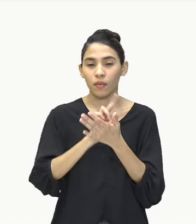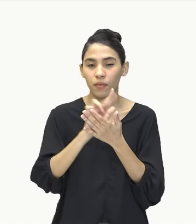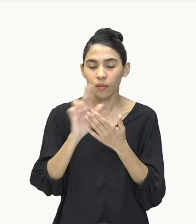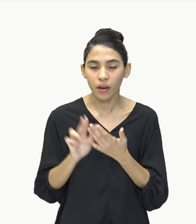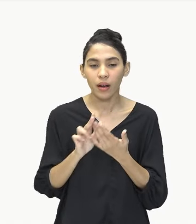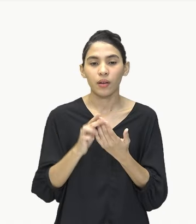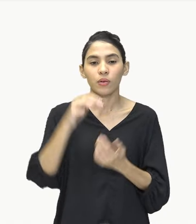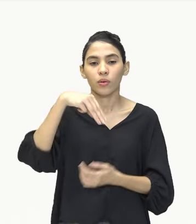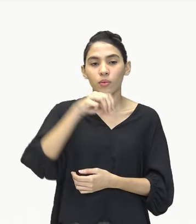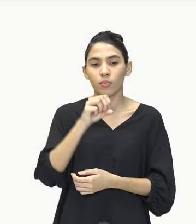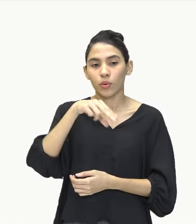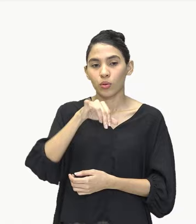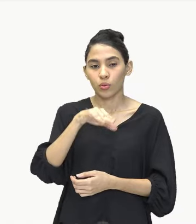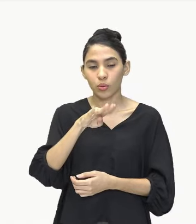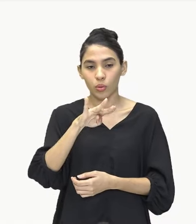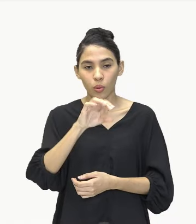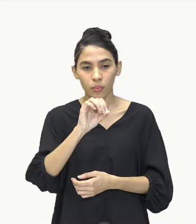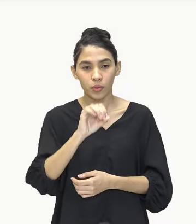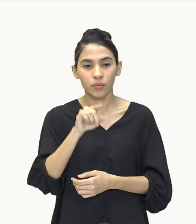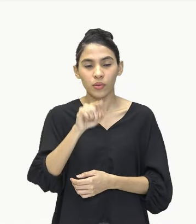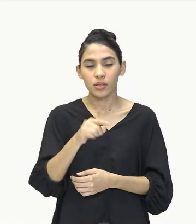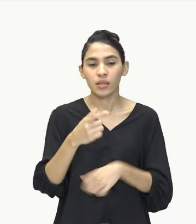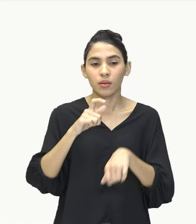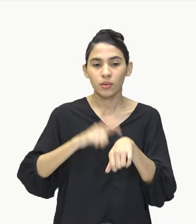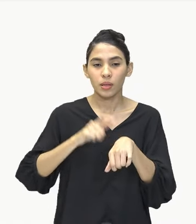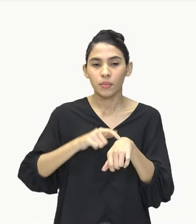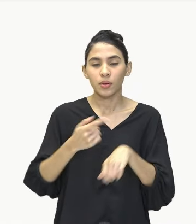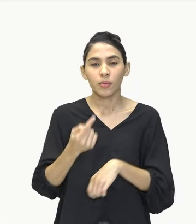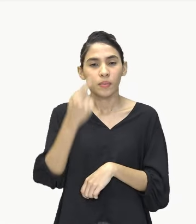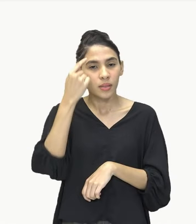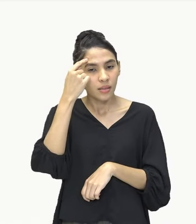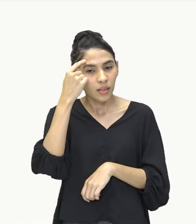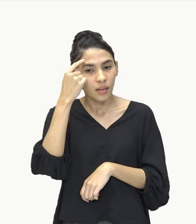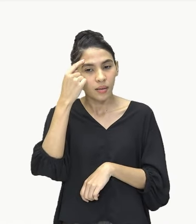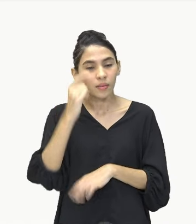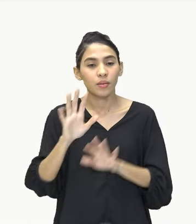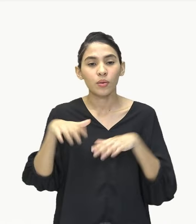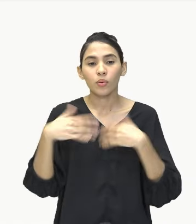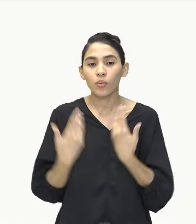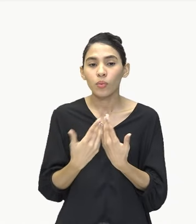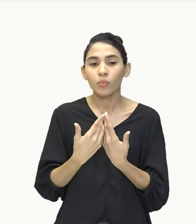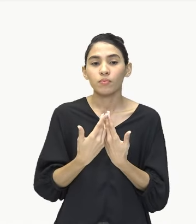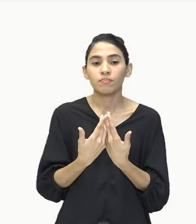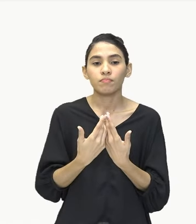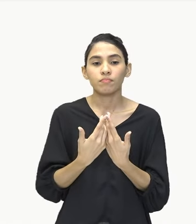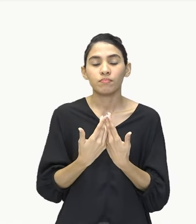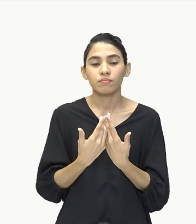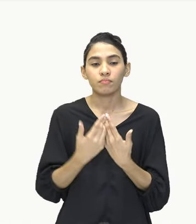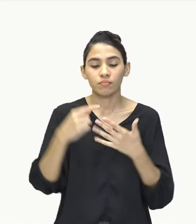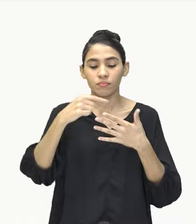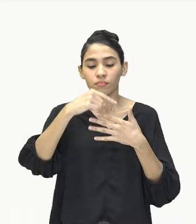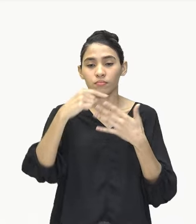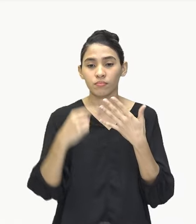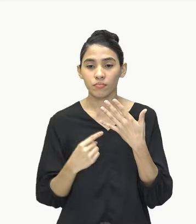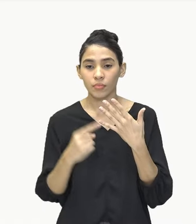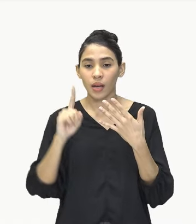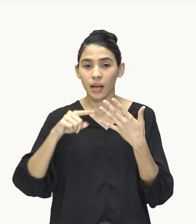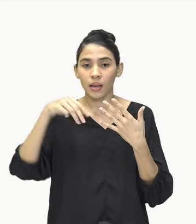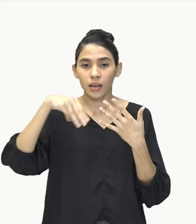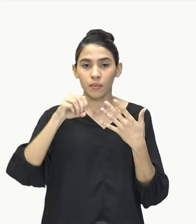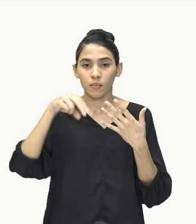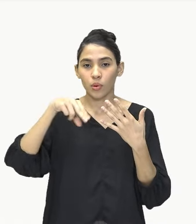tela e você vai ter um tempinho aí para pensar quais deles são considerados